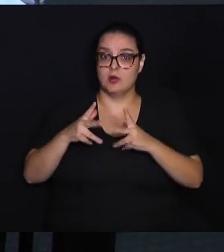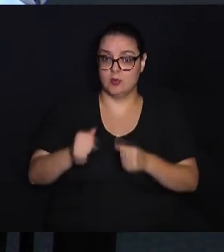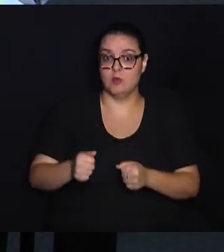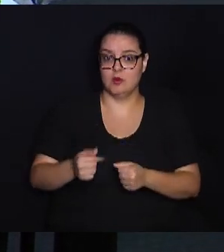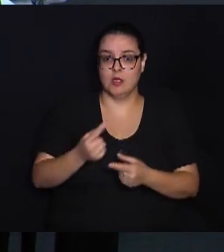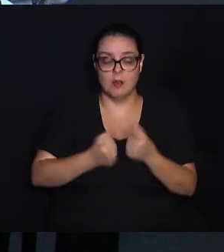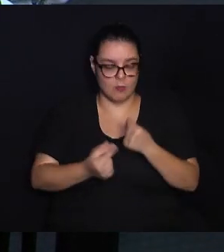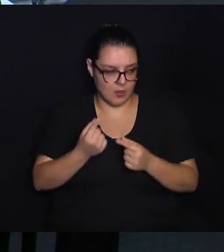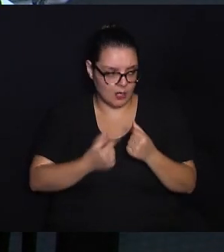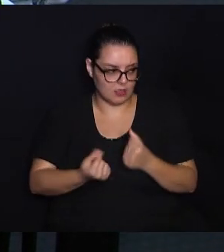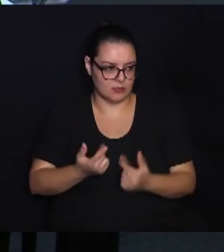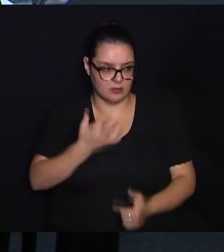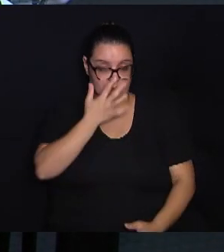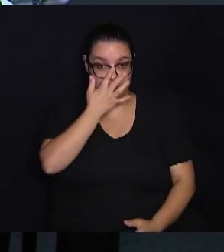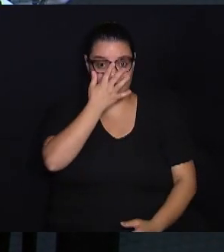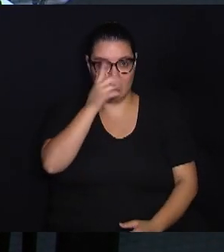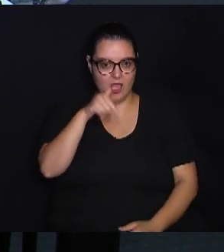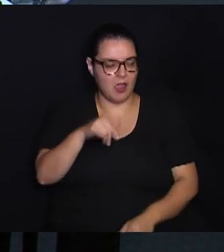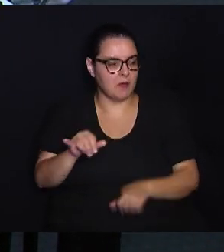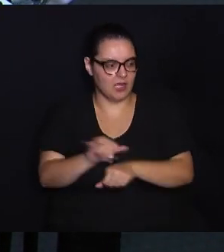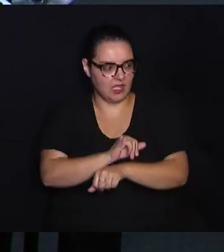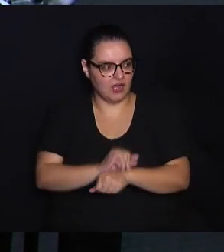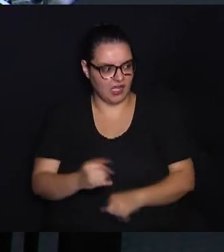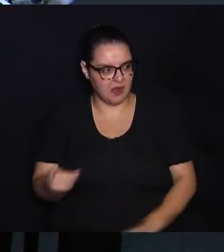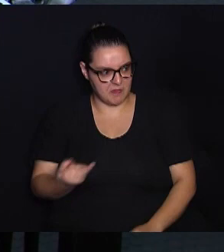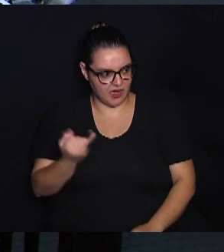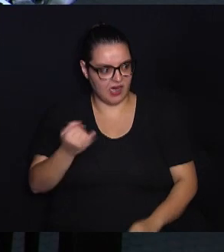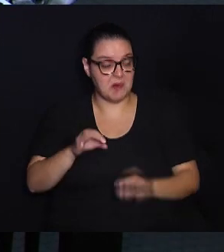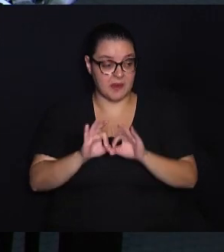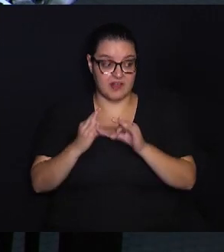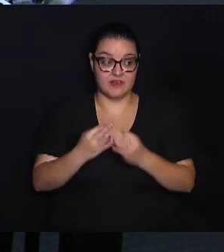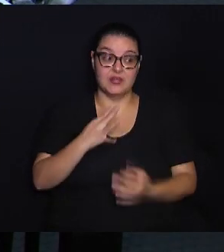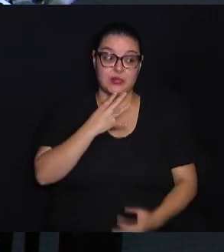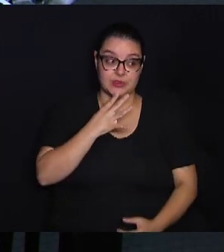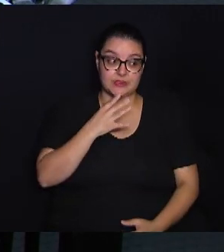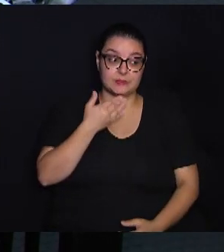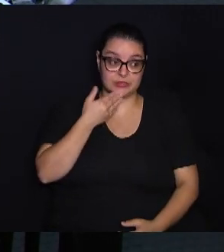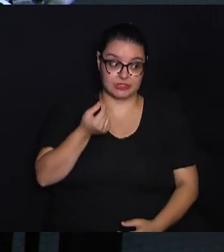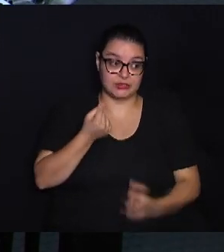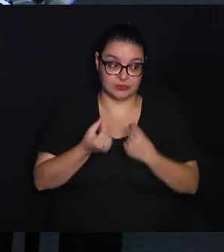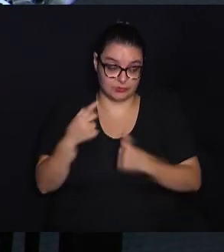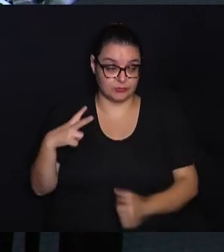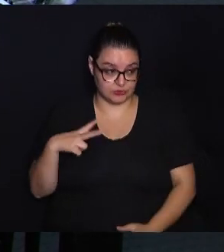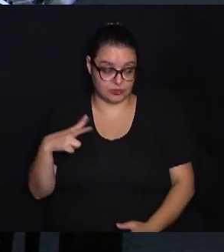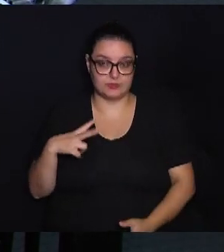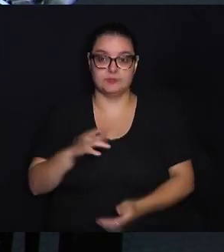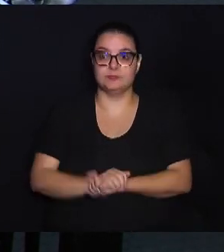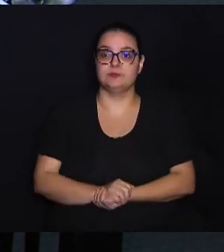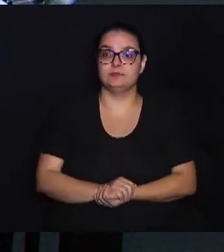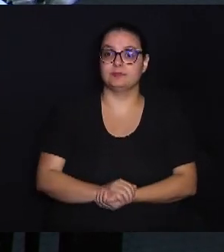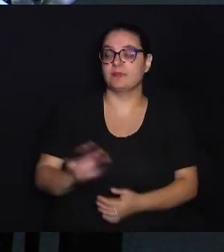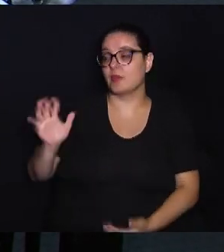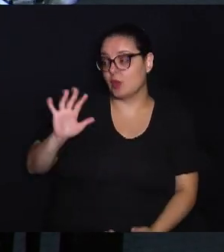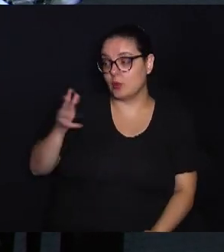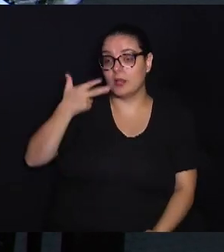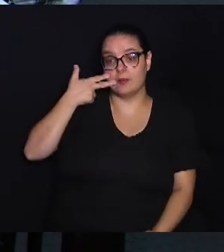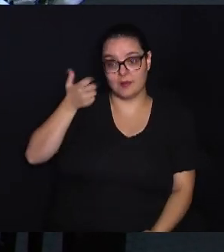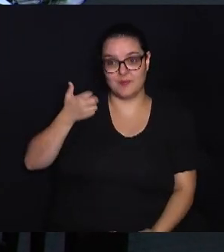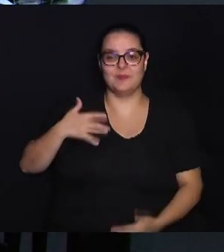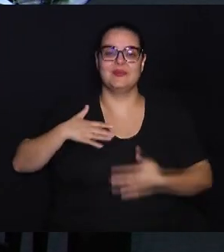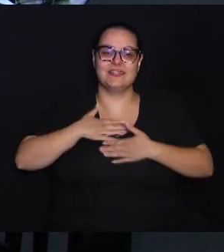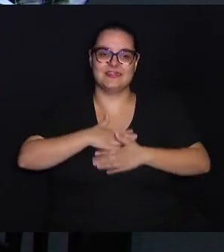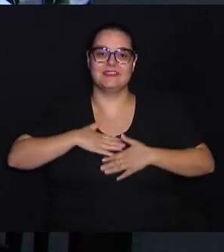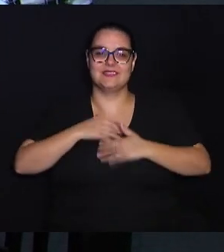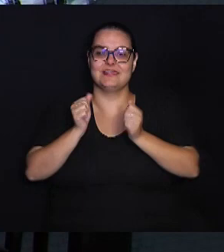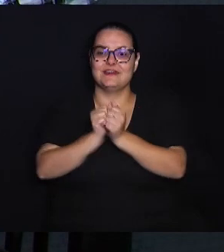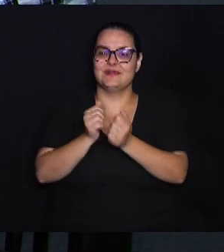de tudo, o orçamento ele é um instrumento fundamental para as famílias conhecer melhor suas finanças pessoais? Olá, Rafael. Uma